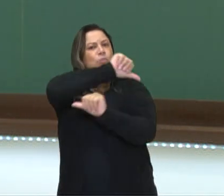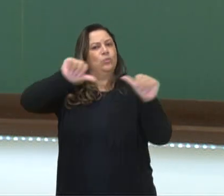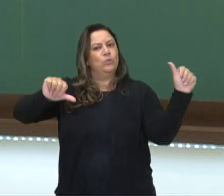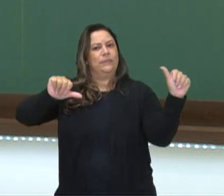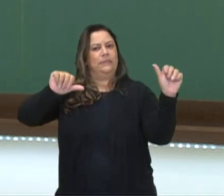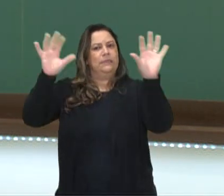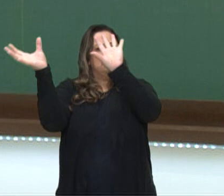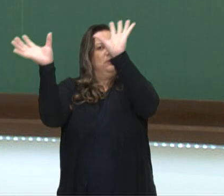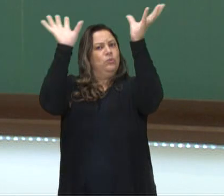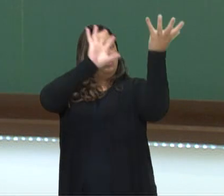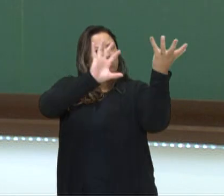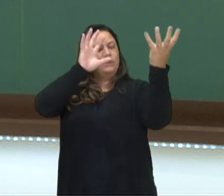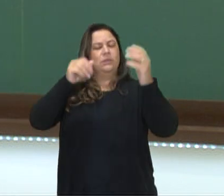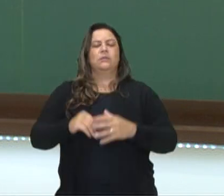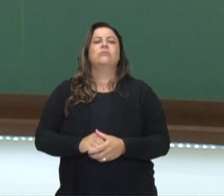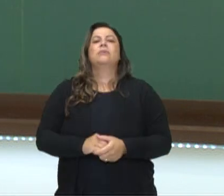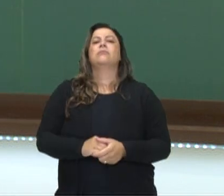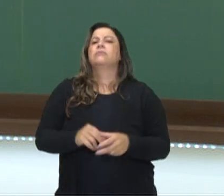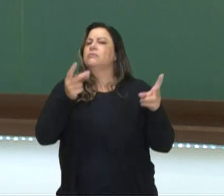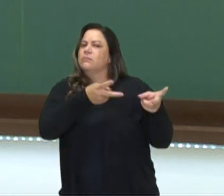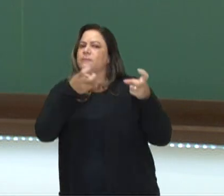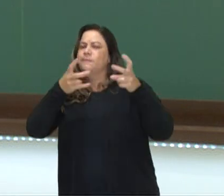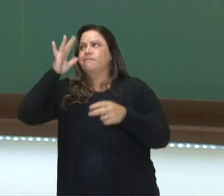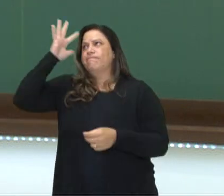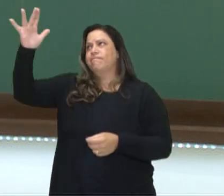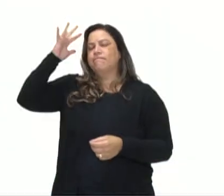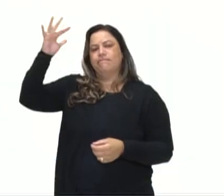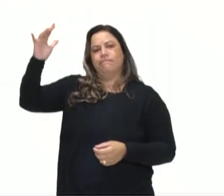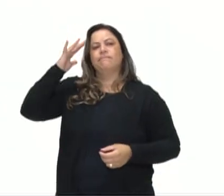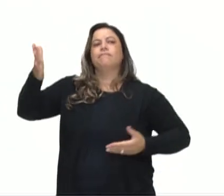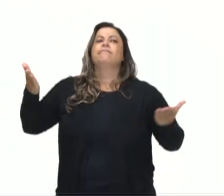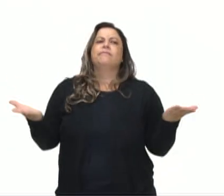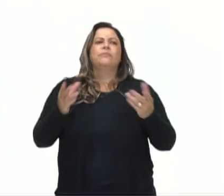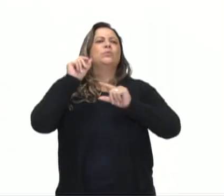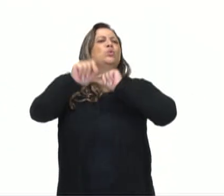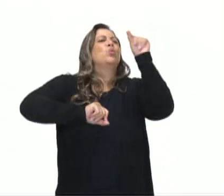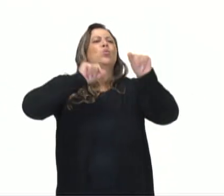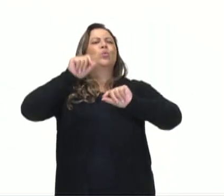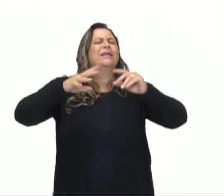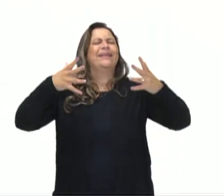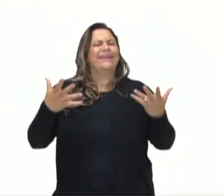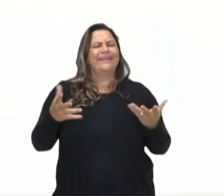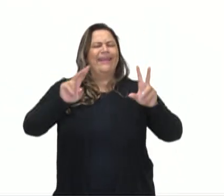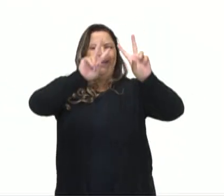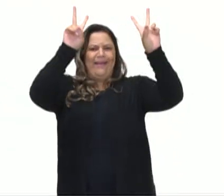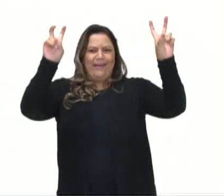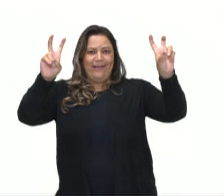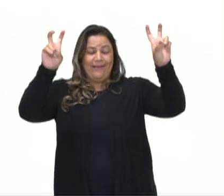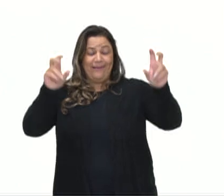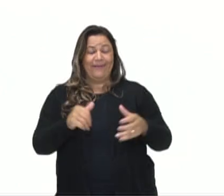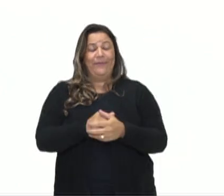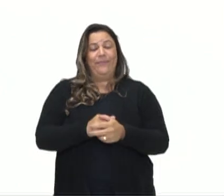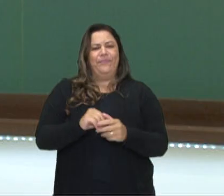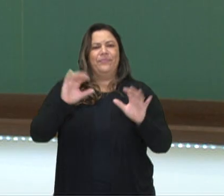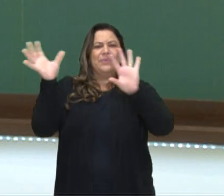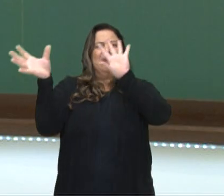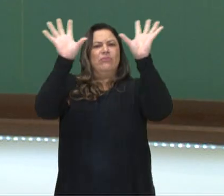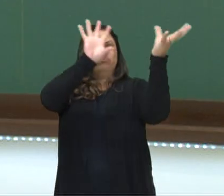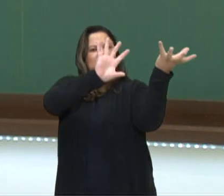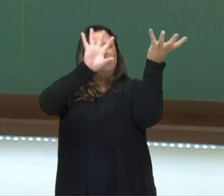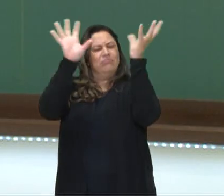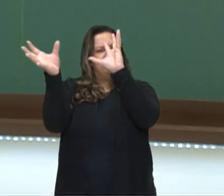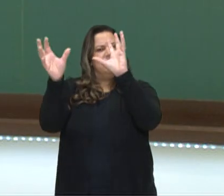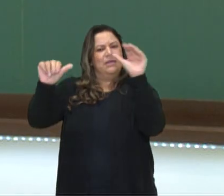E para isso é importante fazermos uma reflexão inicial, O que são fenômenos climáticos? Afinal de contas, o que são